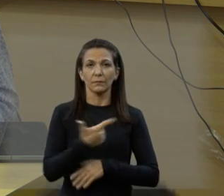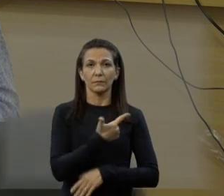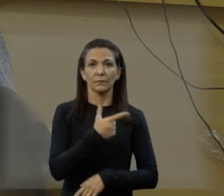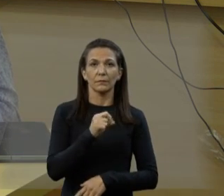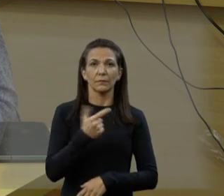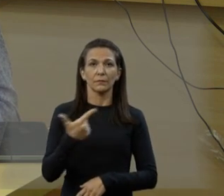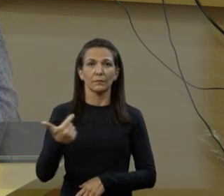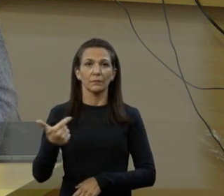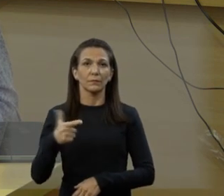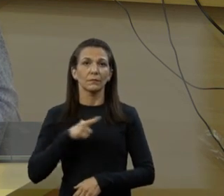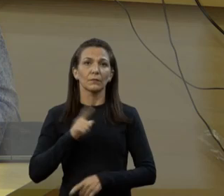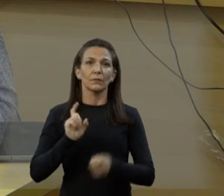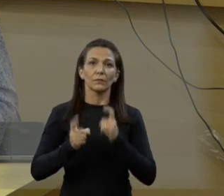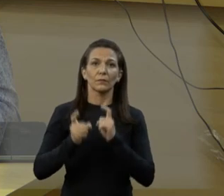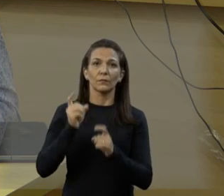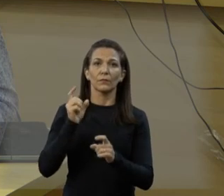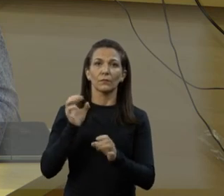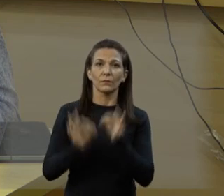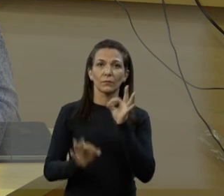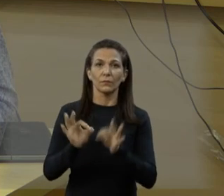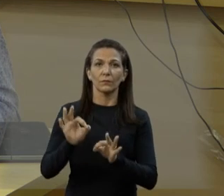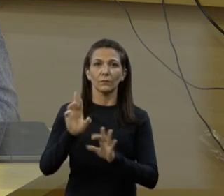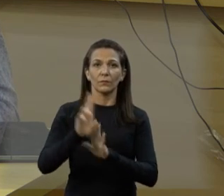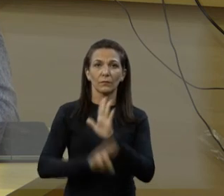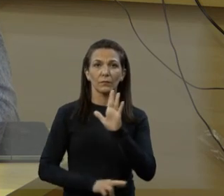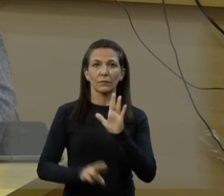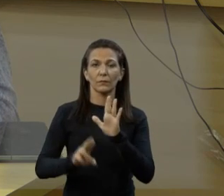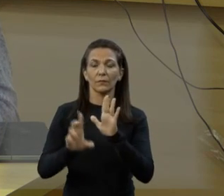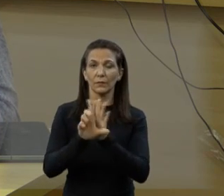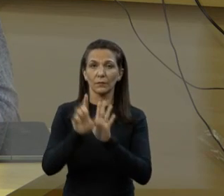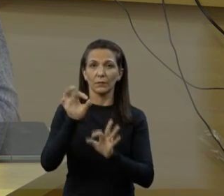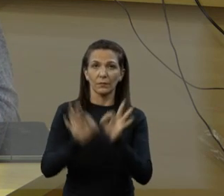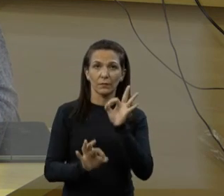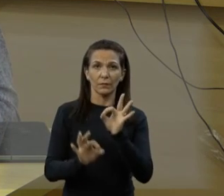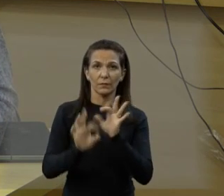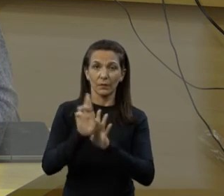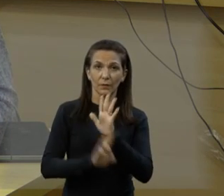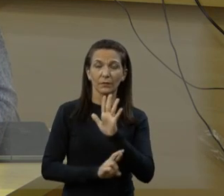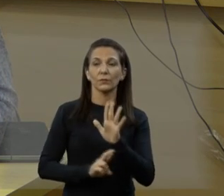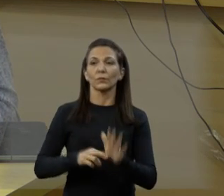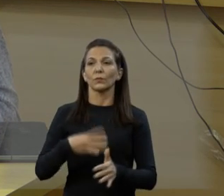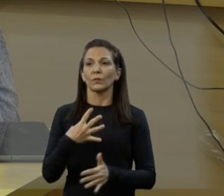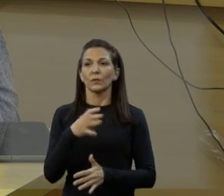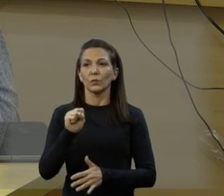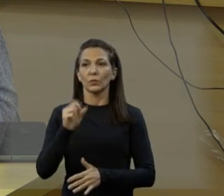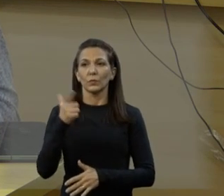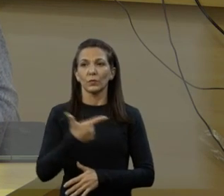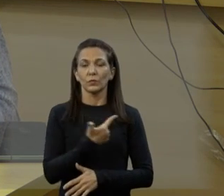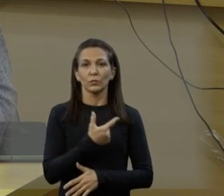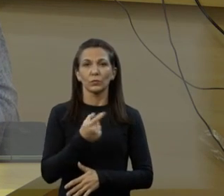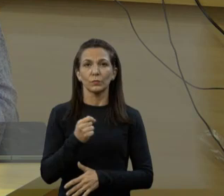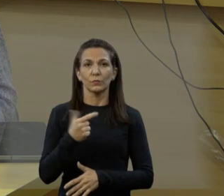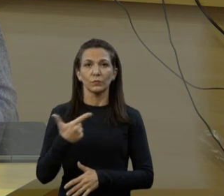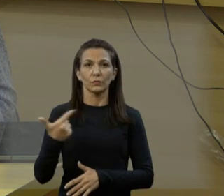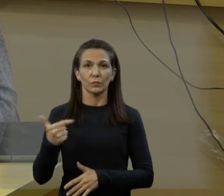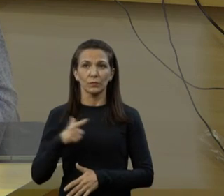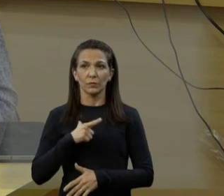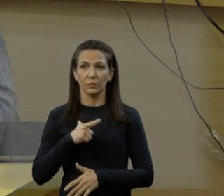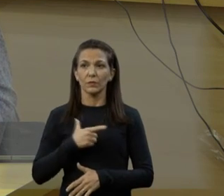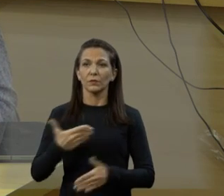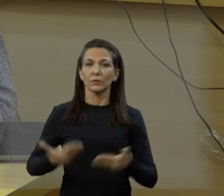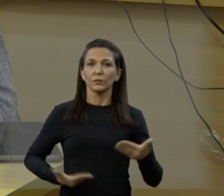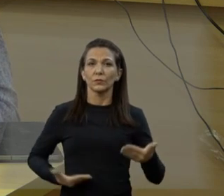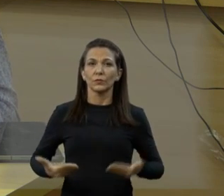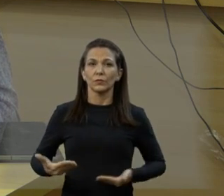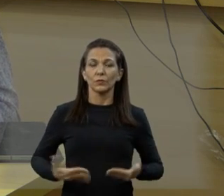de 2 22 Comissão de Justiça legislação e redação redação final o projeto 48 de 2022 que institui o serviço